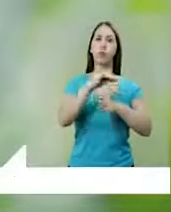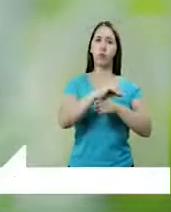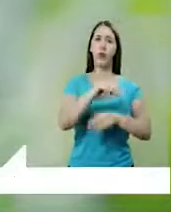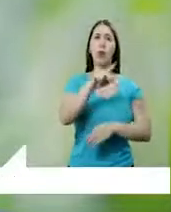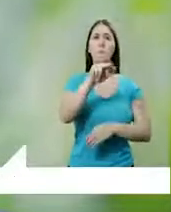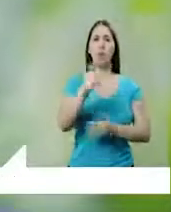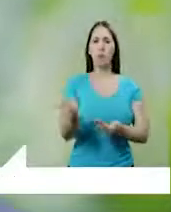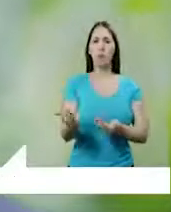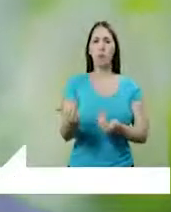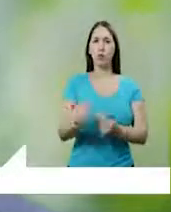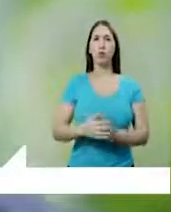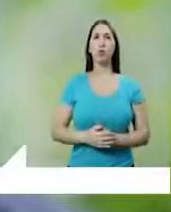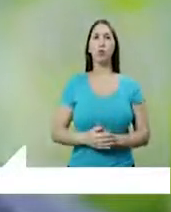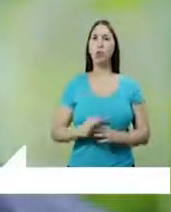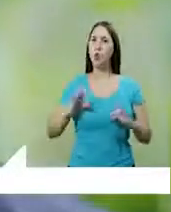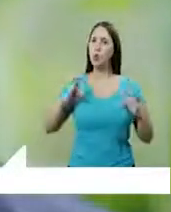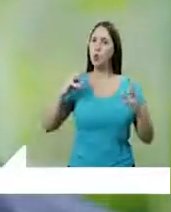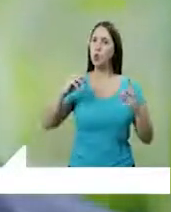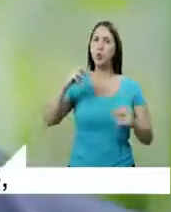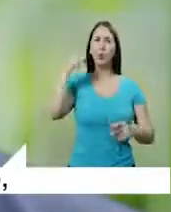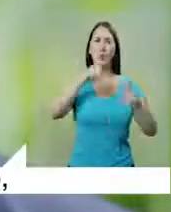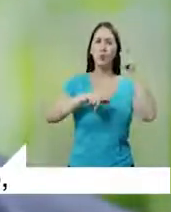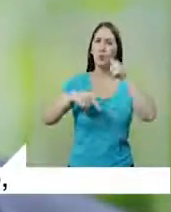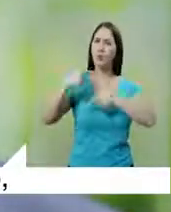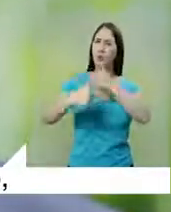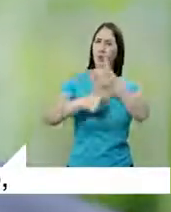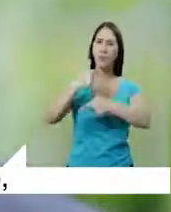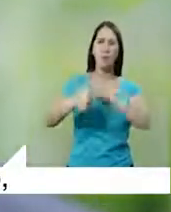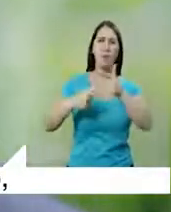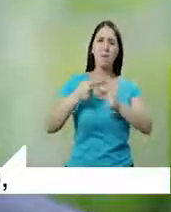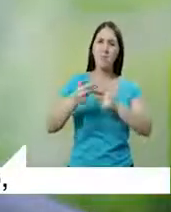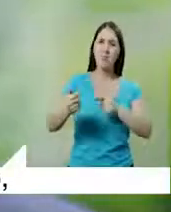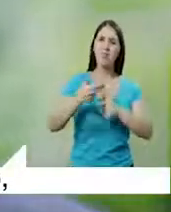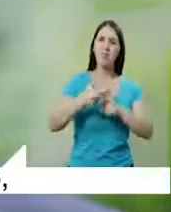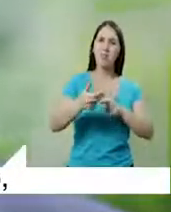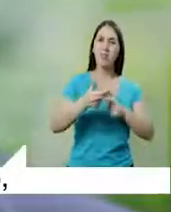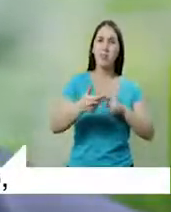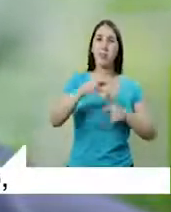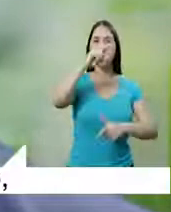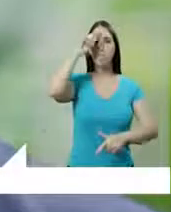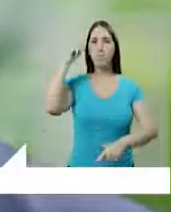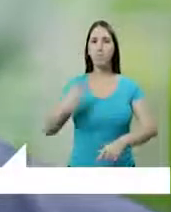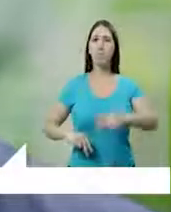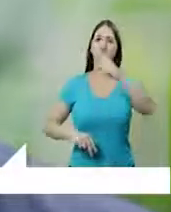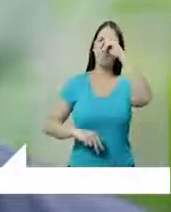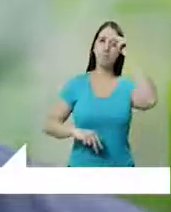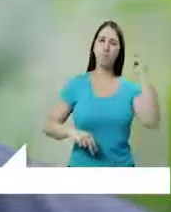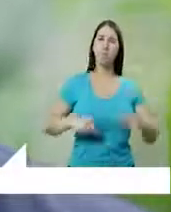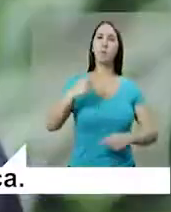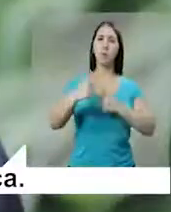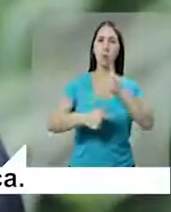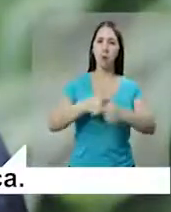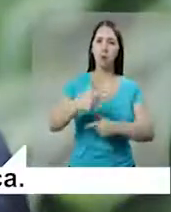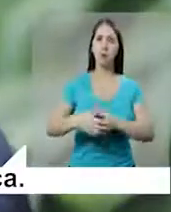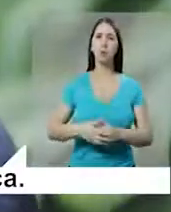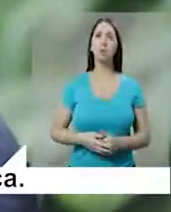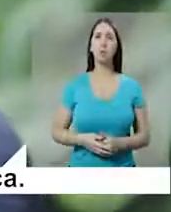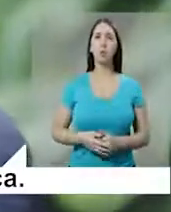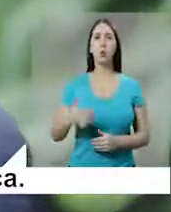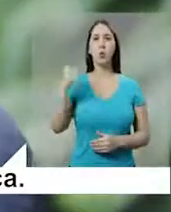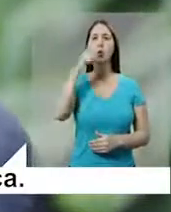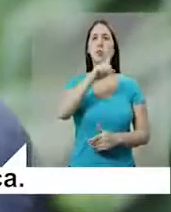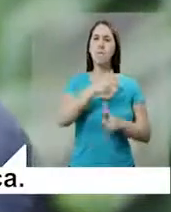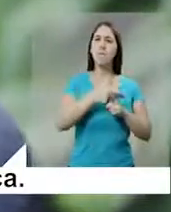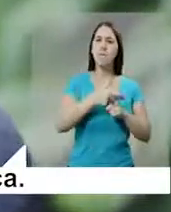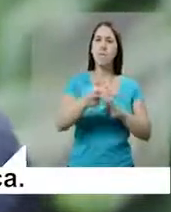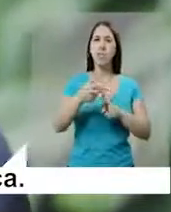novo. Tudo o que eu conquistei na vida, tudo, até hoje, veio do suor do meu próprio esforço, da minha iniciativa. Trabalhei,